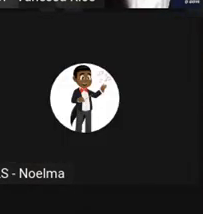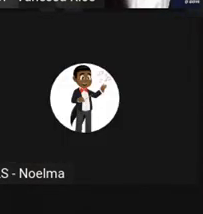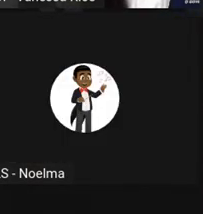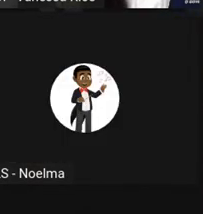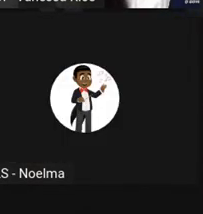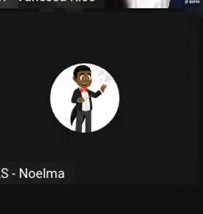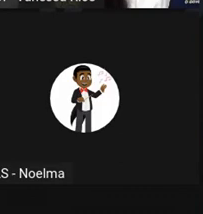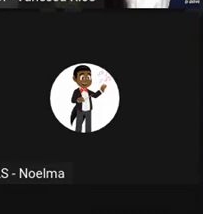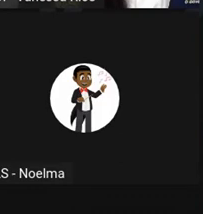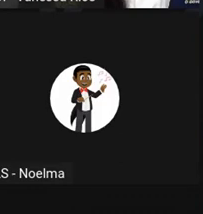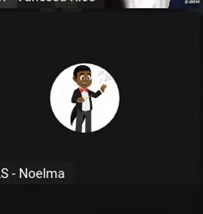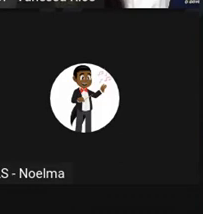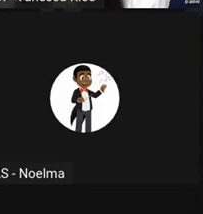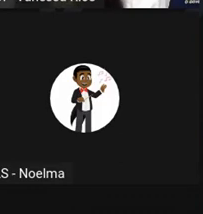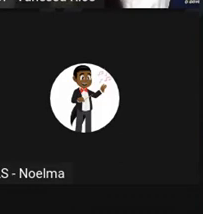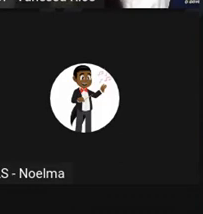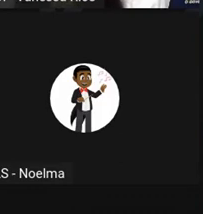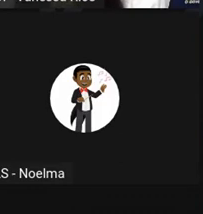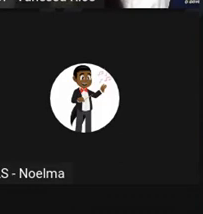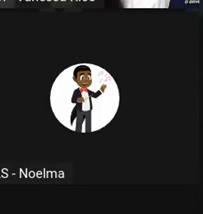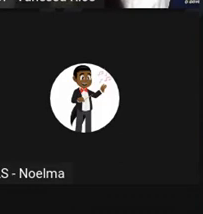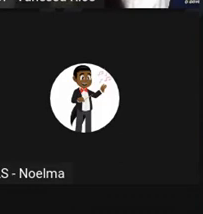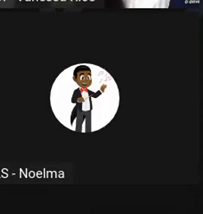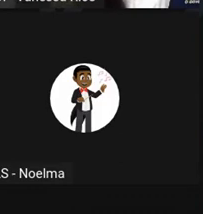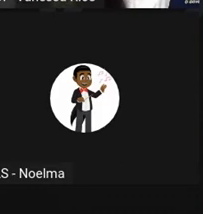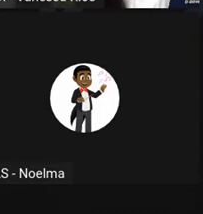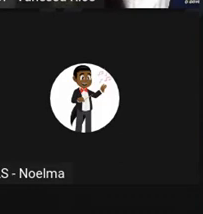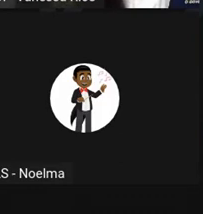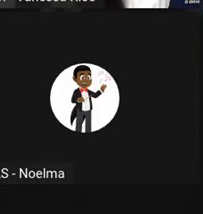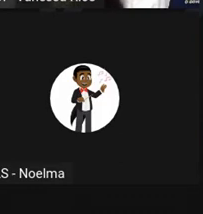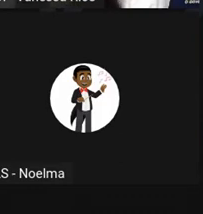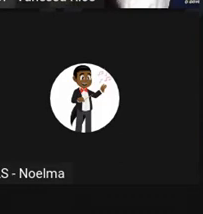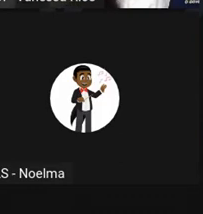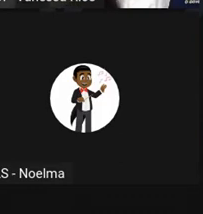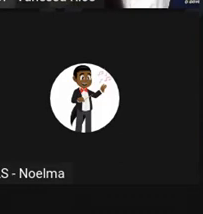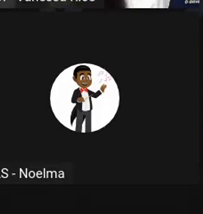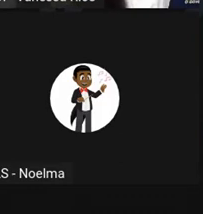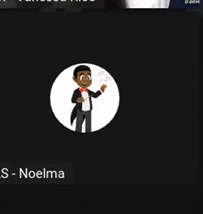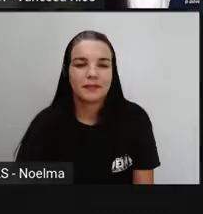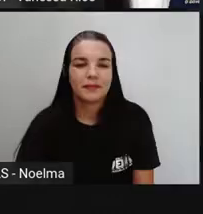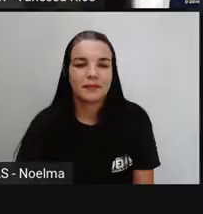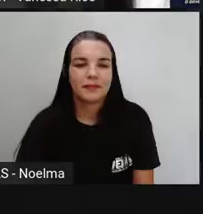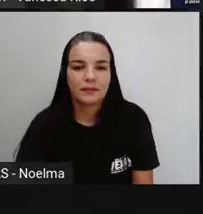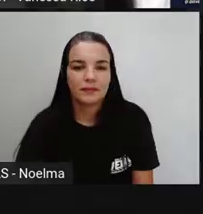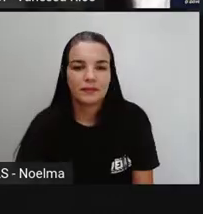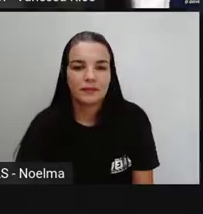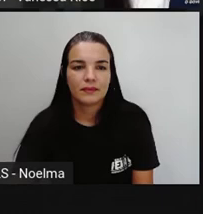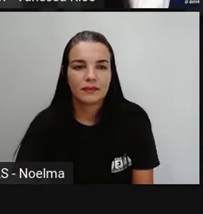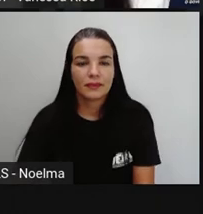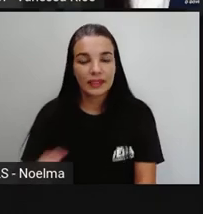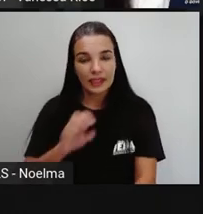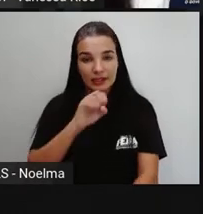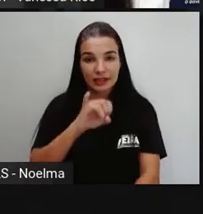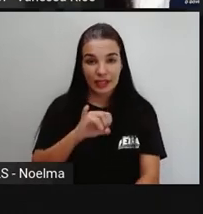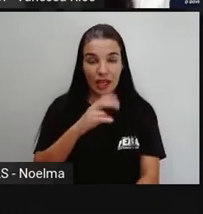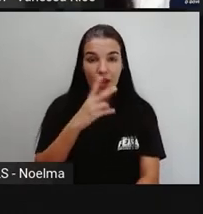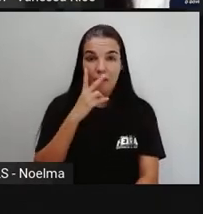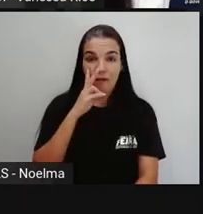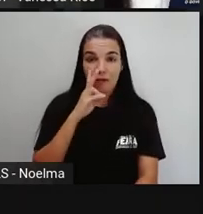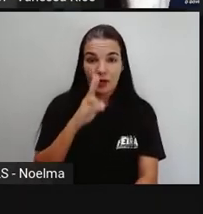Ontem, meus amigos, me... Se a gente está falando em ontem, nós estamos nos referindo ao tempo